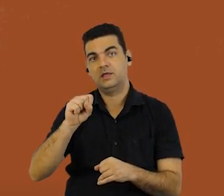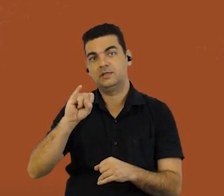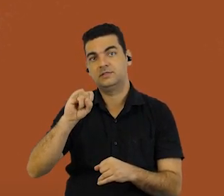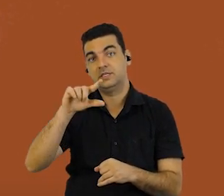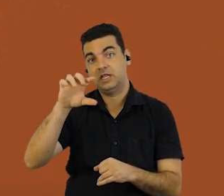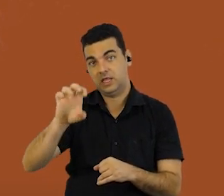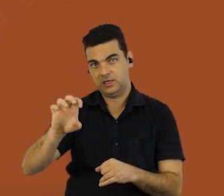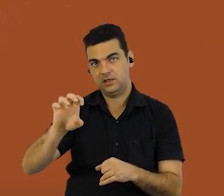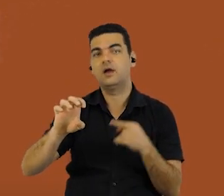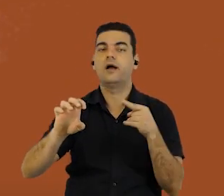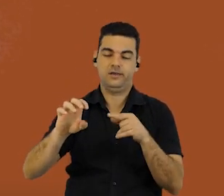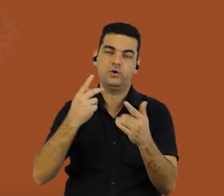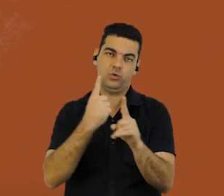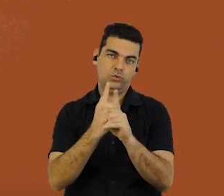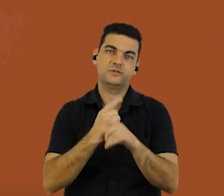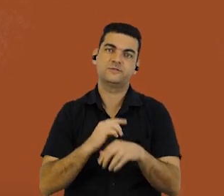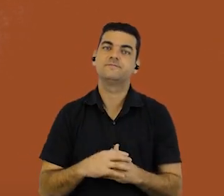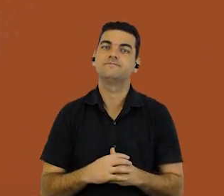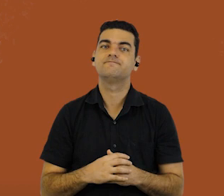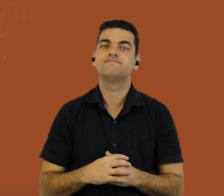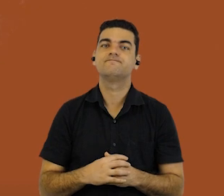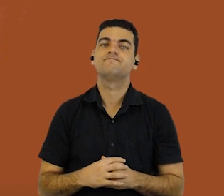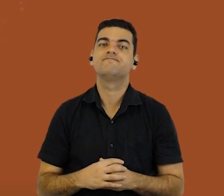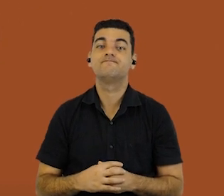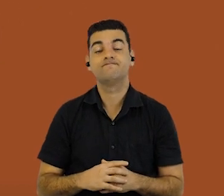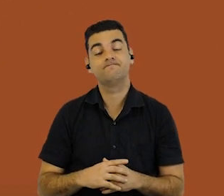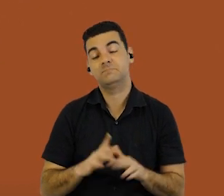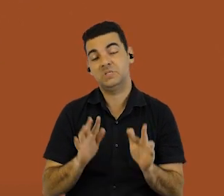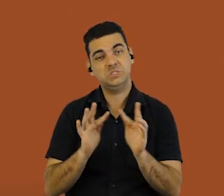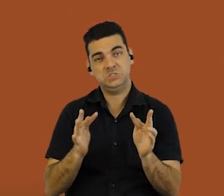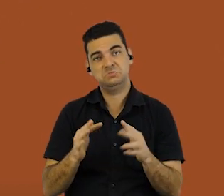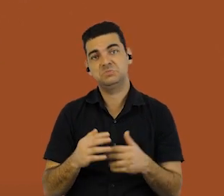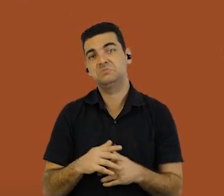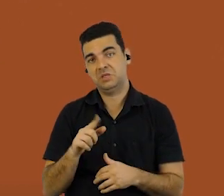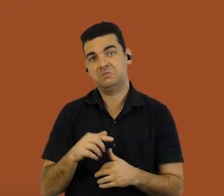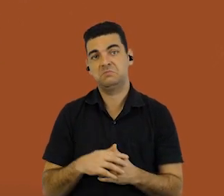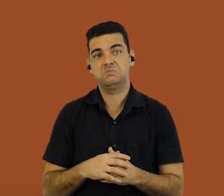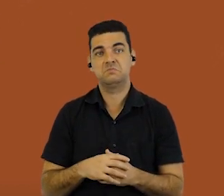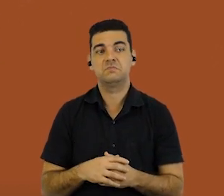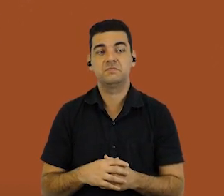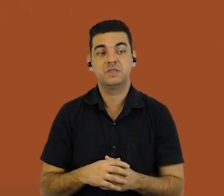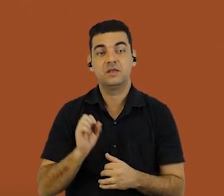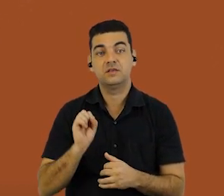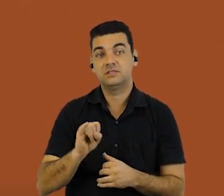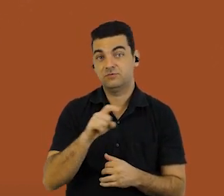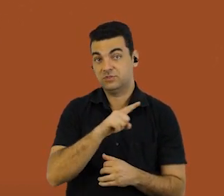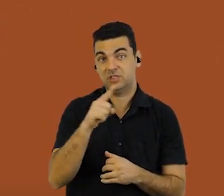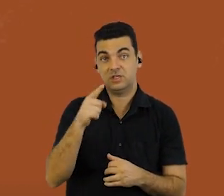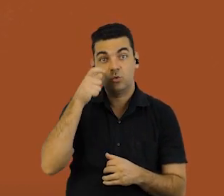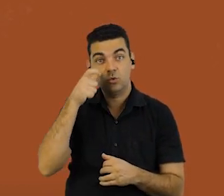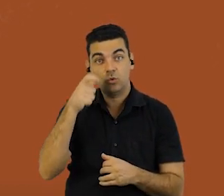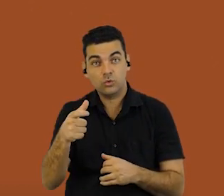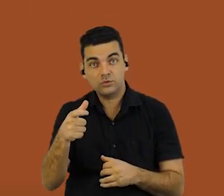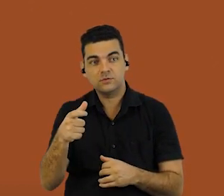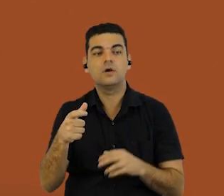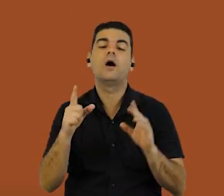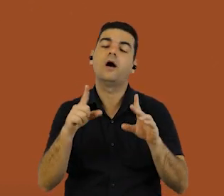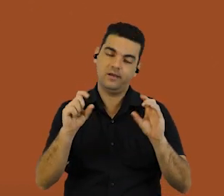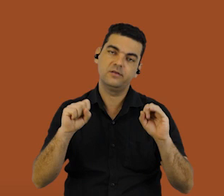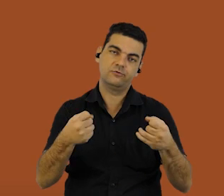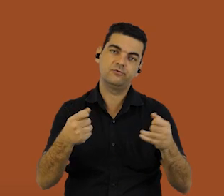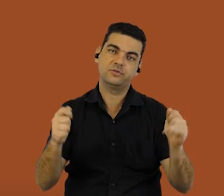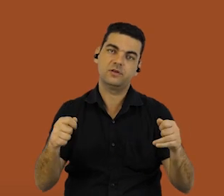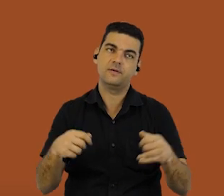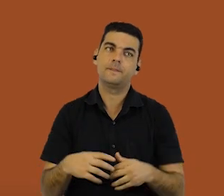nosso site. Mas basicamente eu diria isso. E eu acho que se a pessoa tiver, é a questão do tempo, eu acho